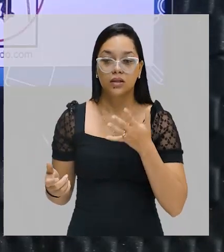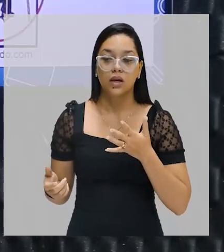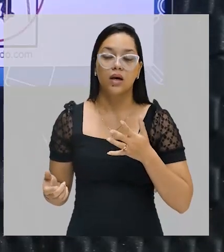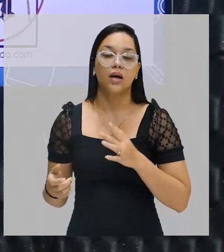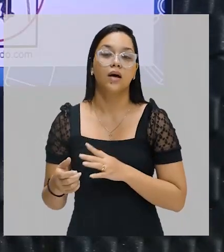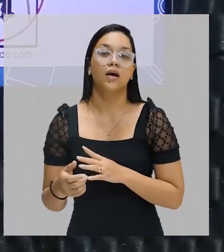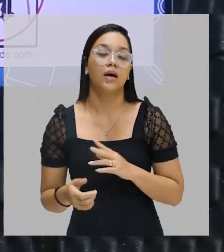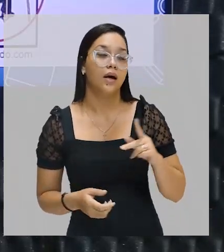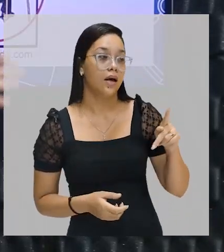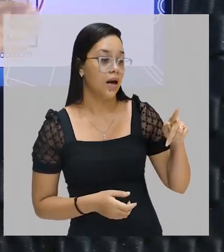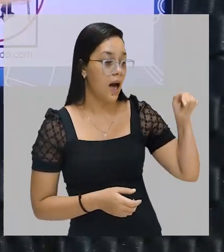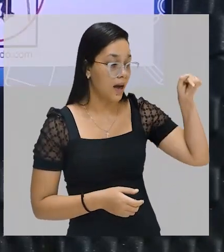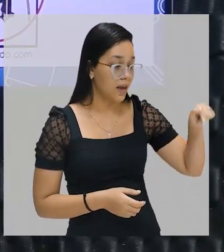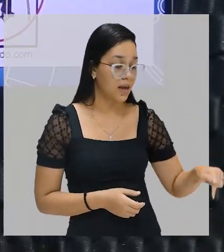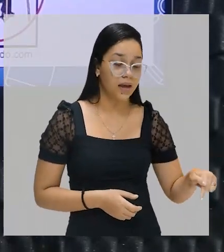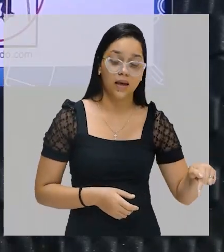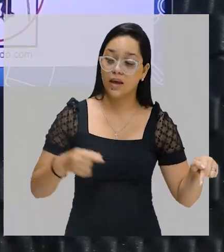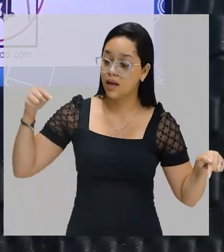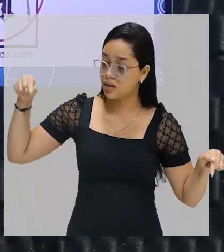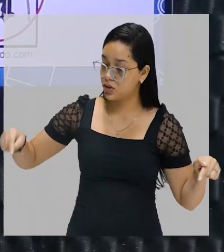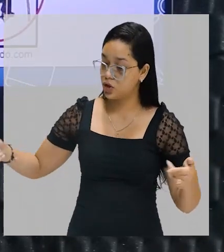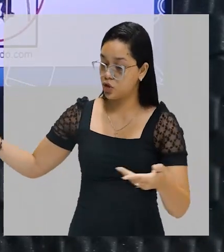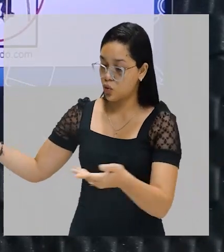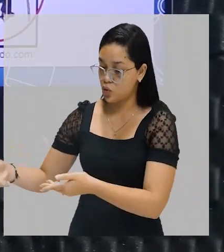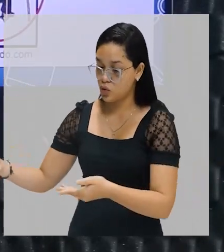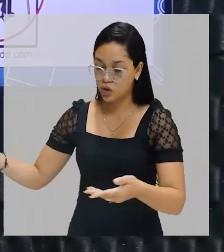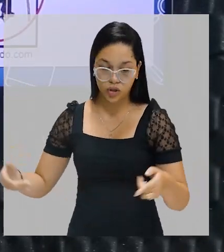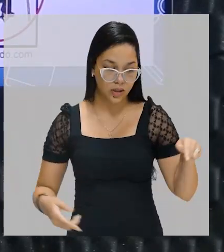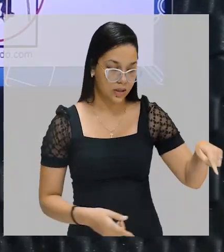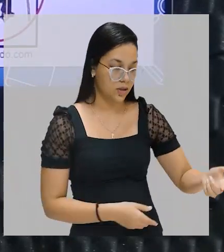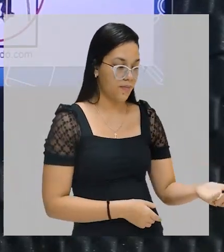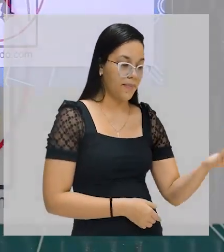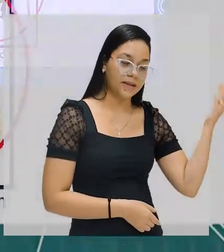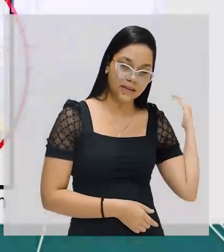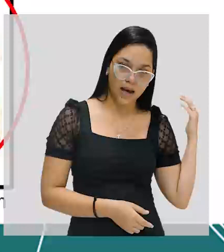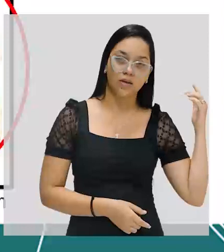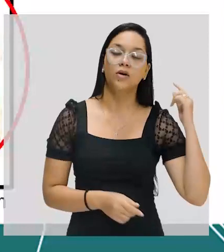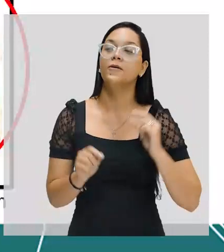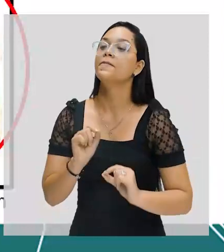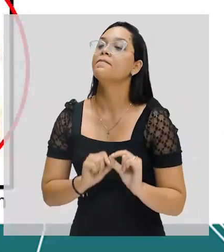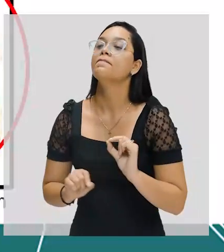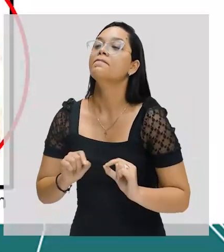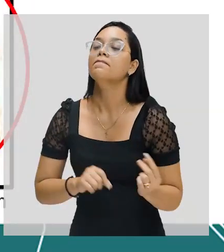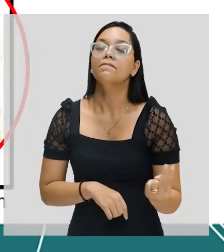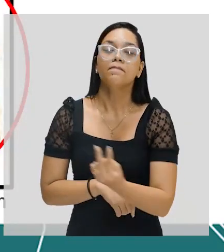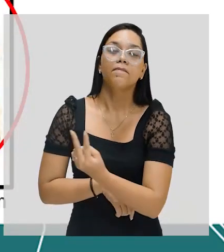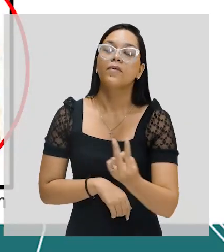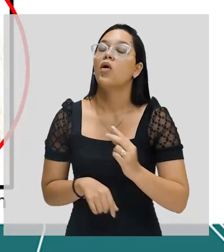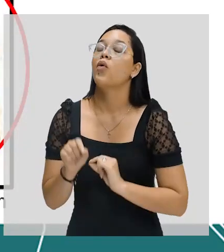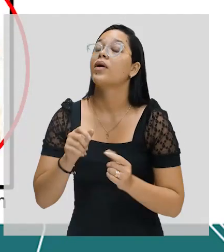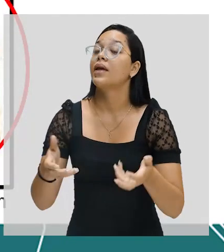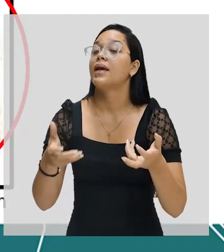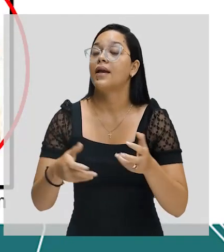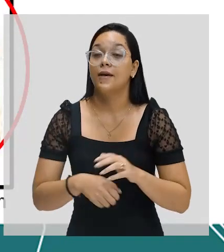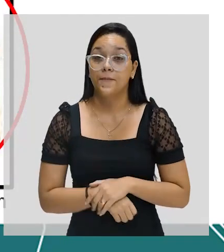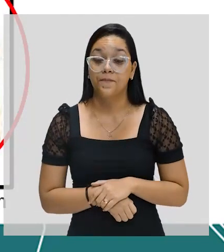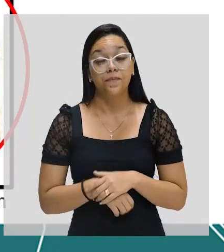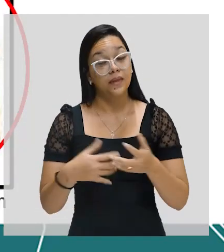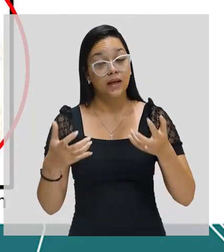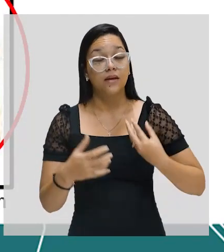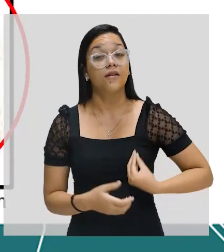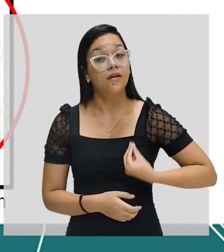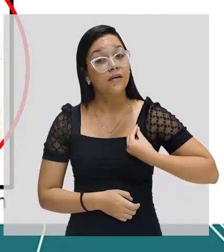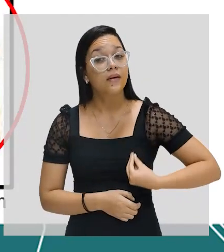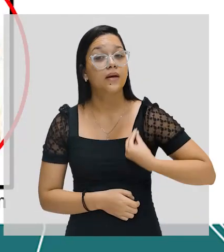pré-histórico quanto o homem contemporâneo, eles estão aqui, ó, em busca de quê? De